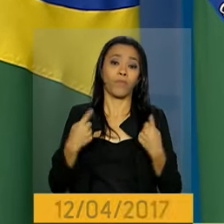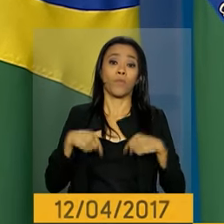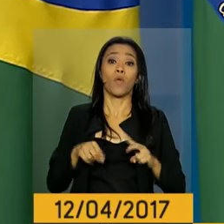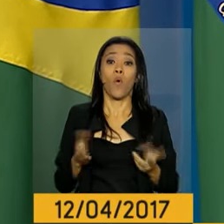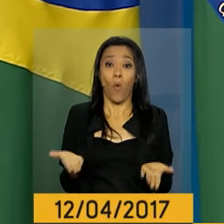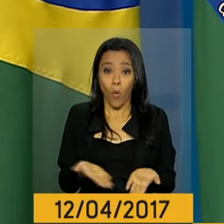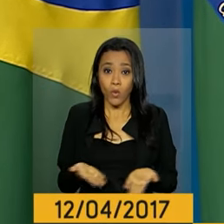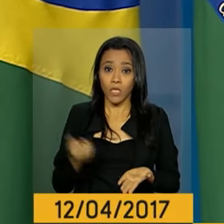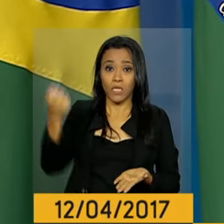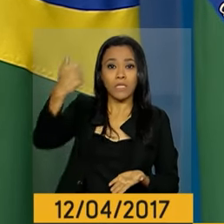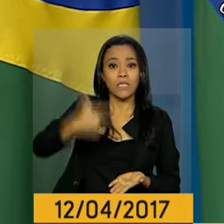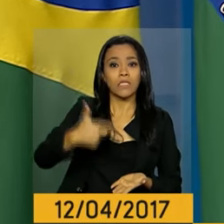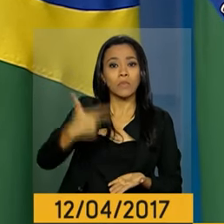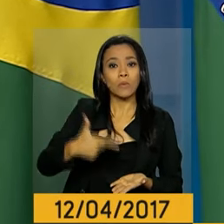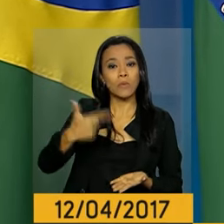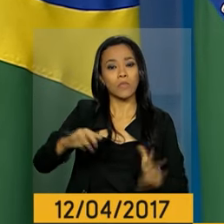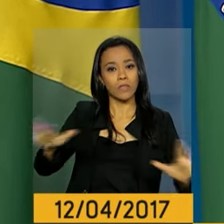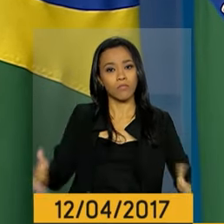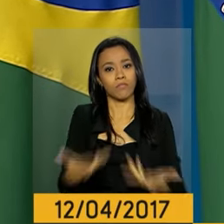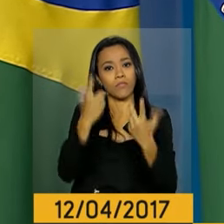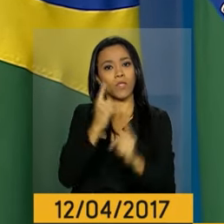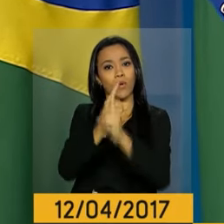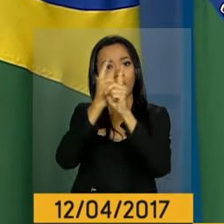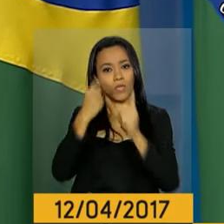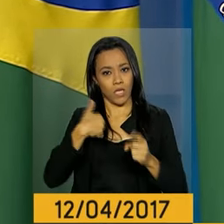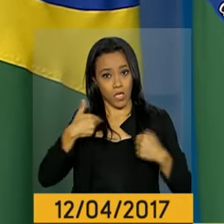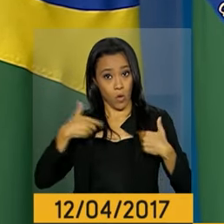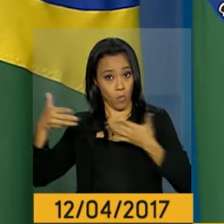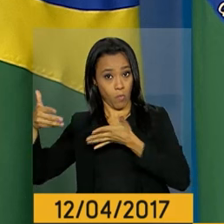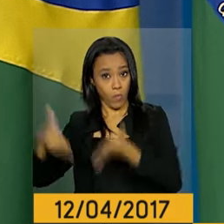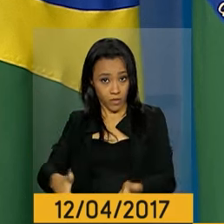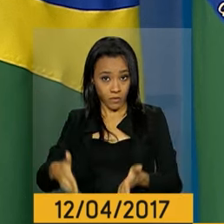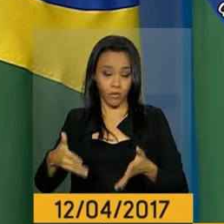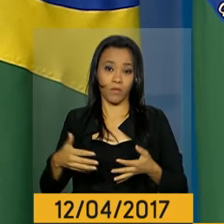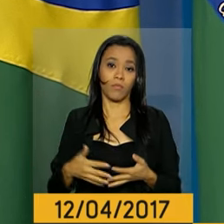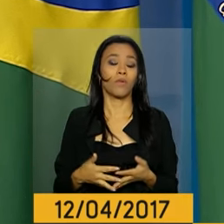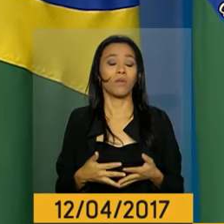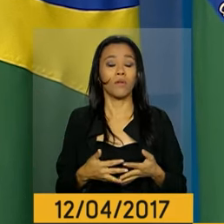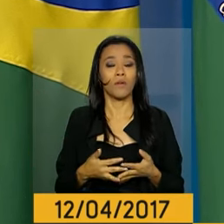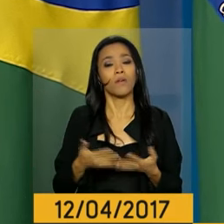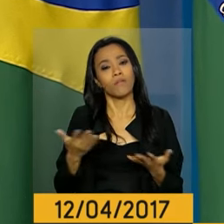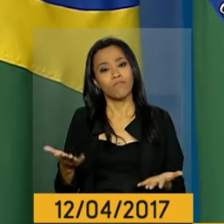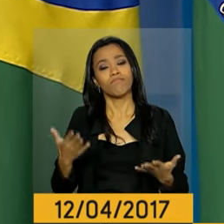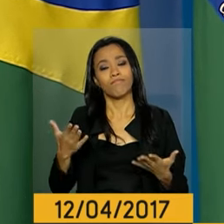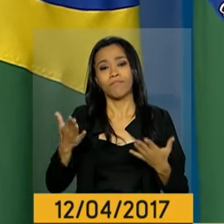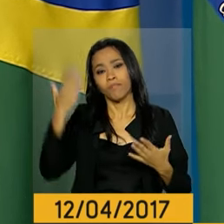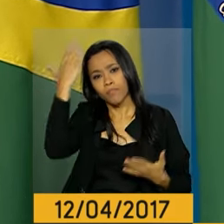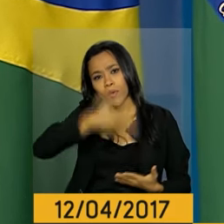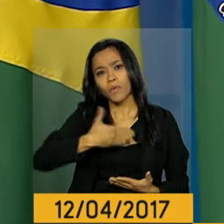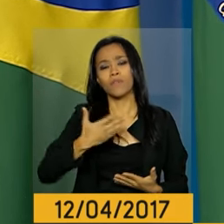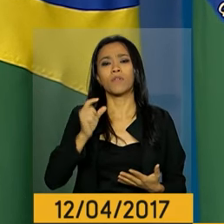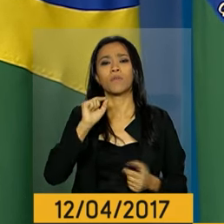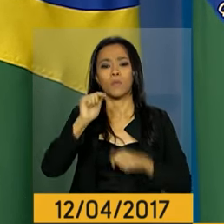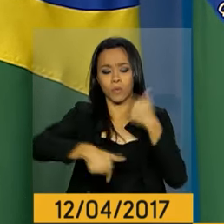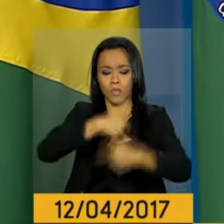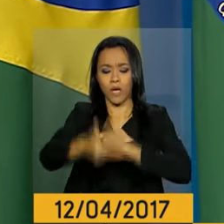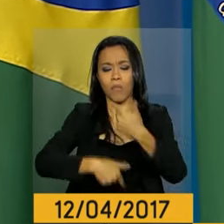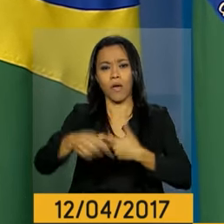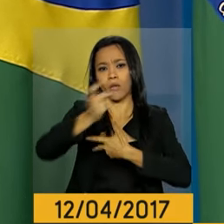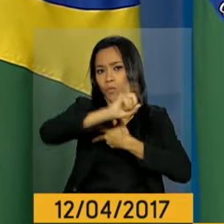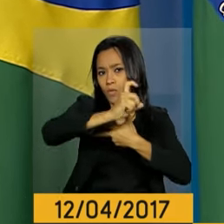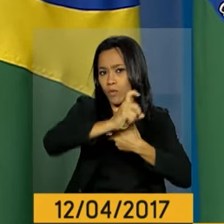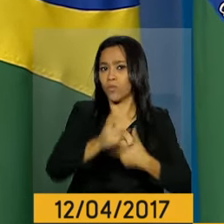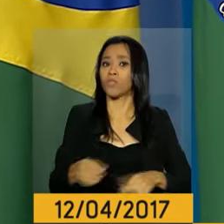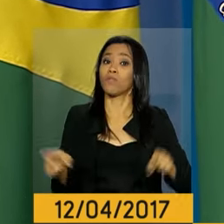solenidade de que participo revelando a presença muito atuante muito ativa do executivo e no